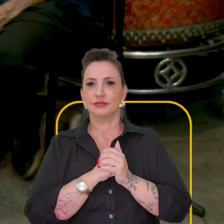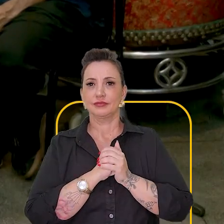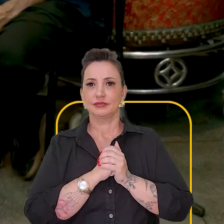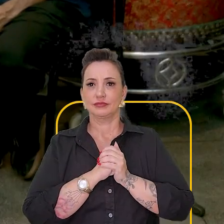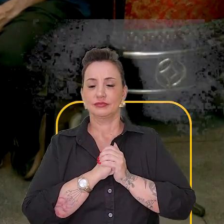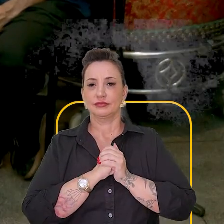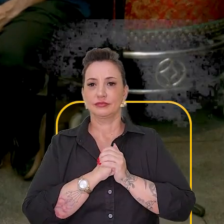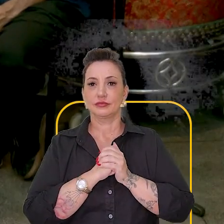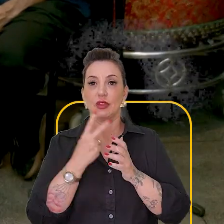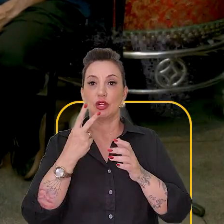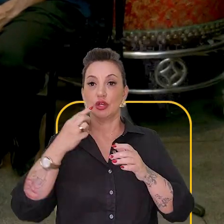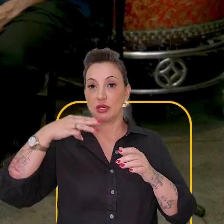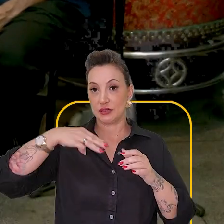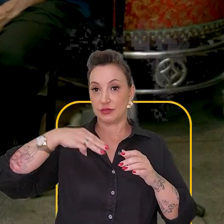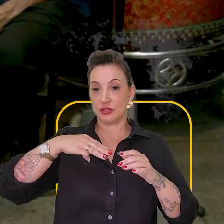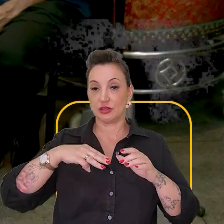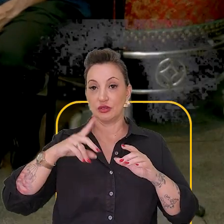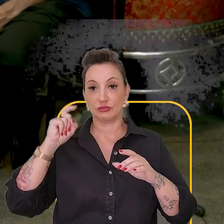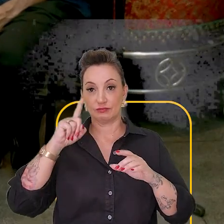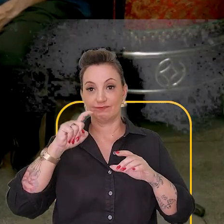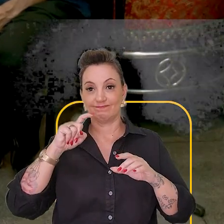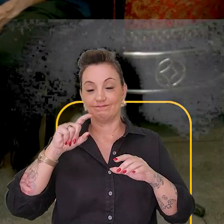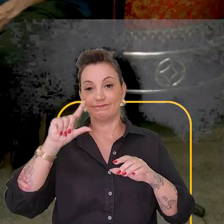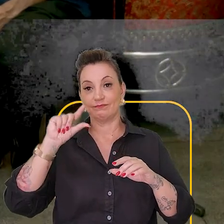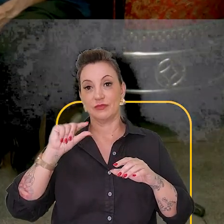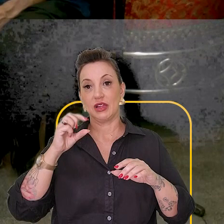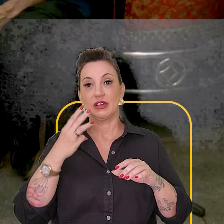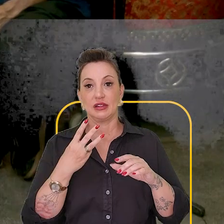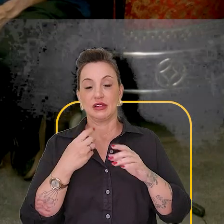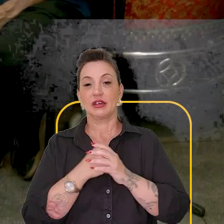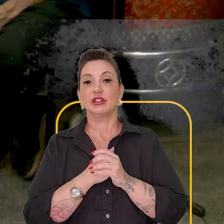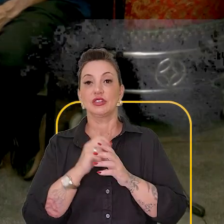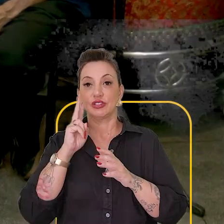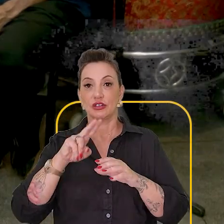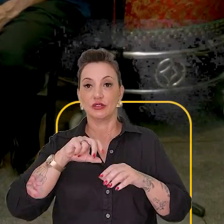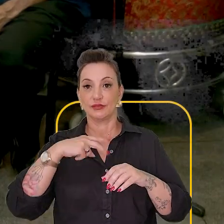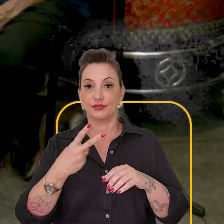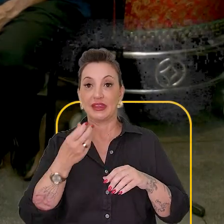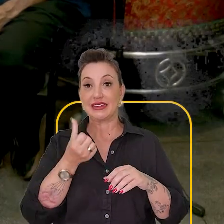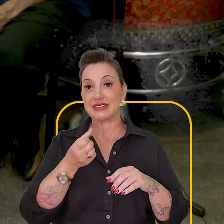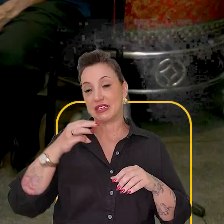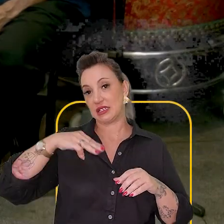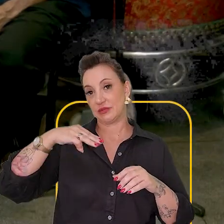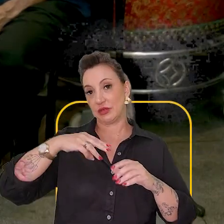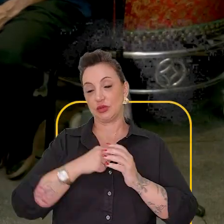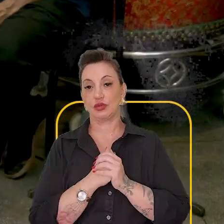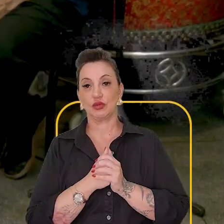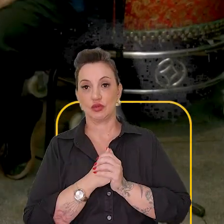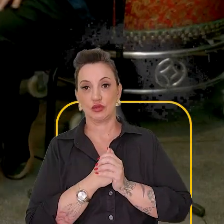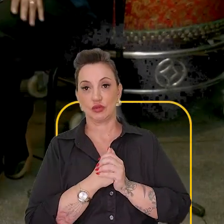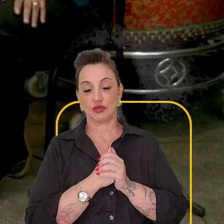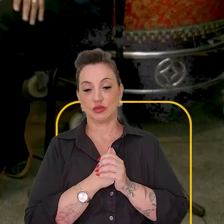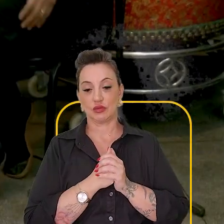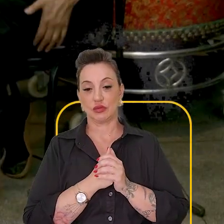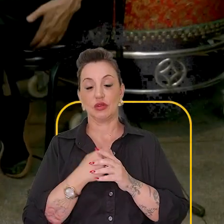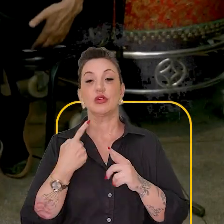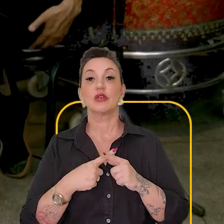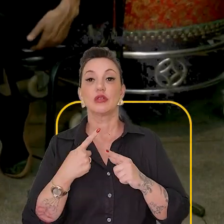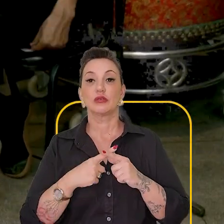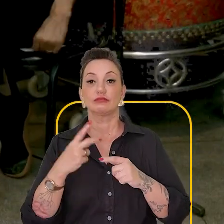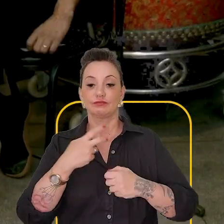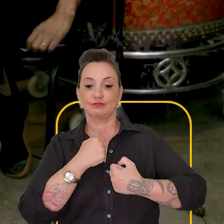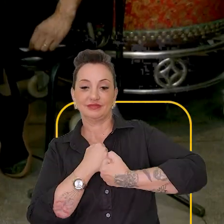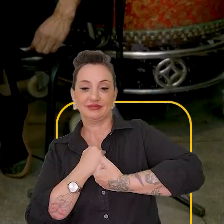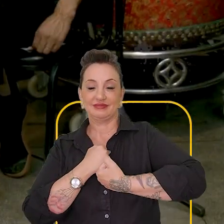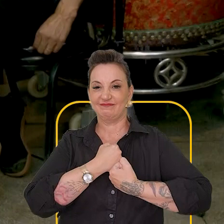dificilmente ele é 2 minutos mas dificilmente dá menos de três Tá eu já vi round dá 6 minutos Nossa porque os dois ficavam se